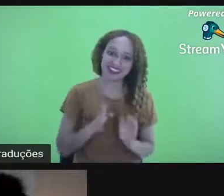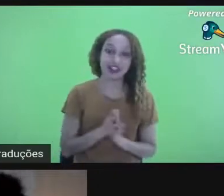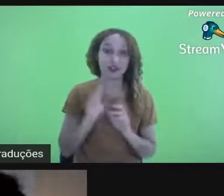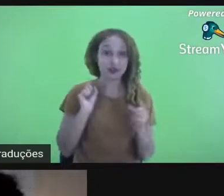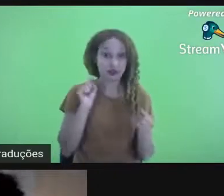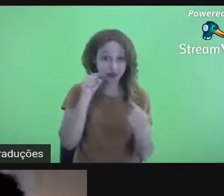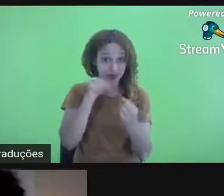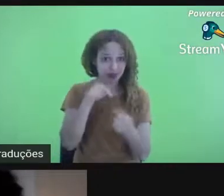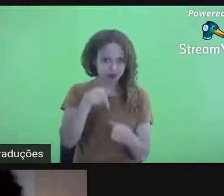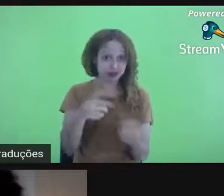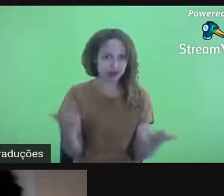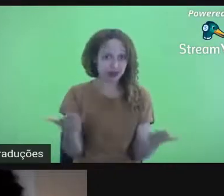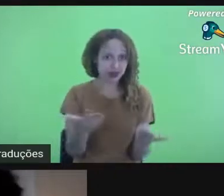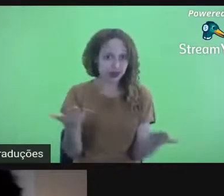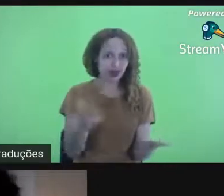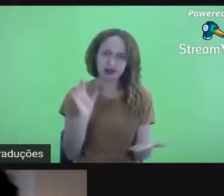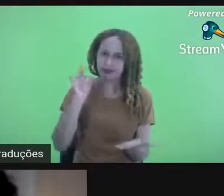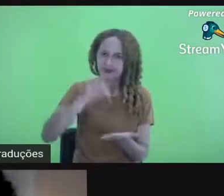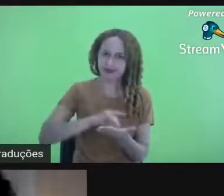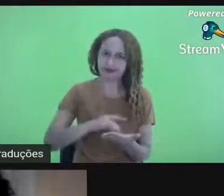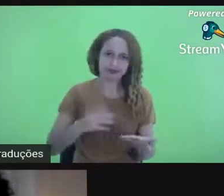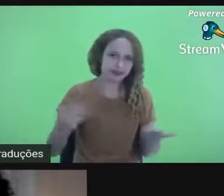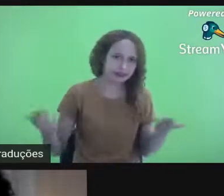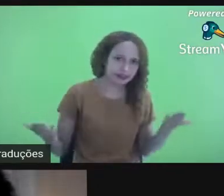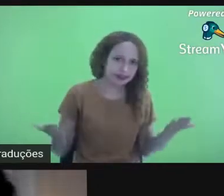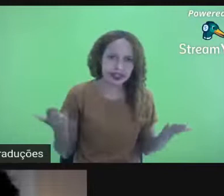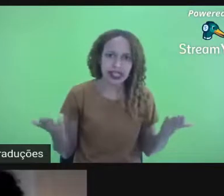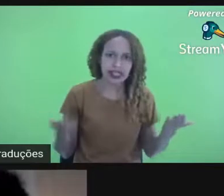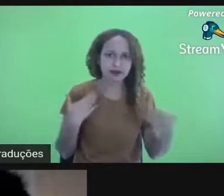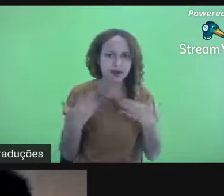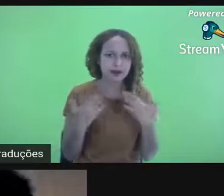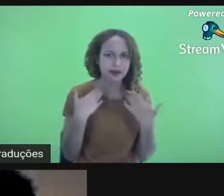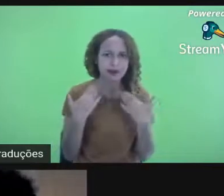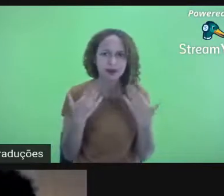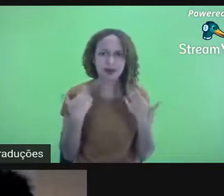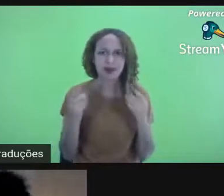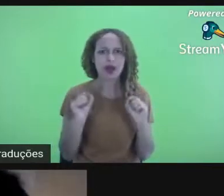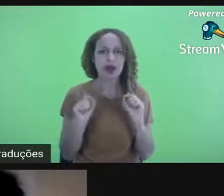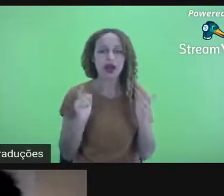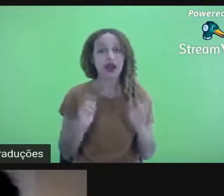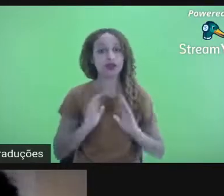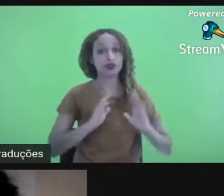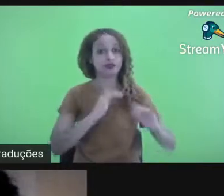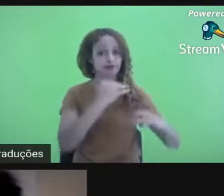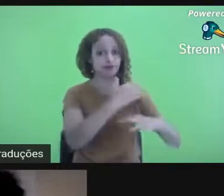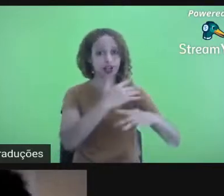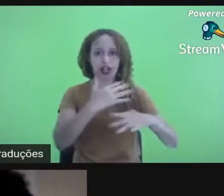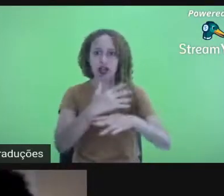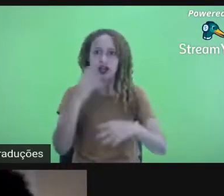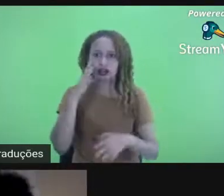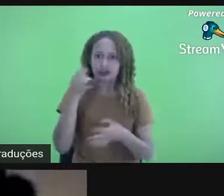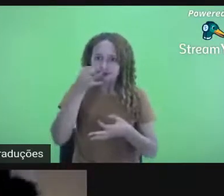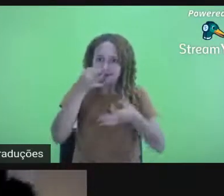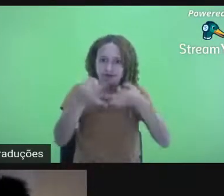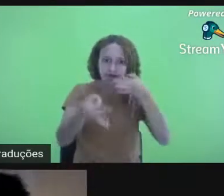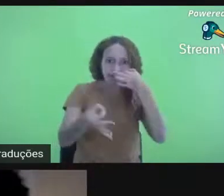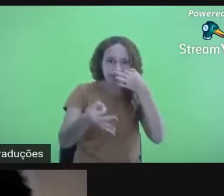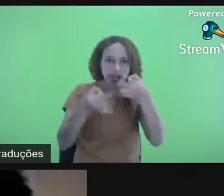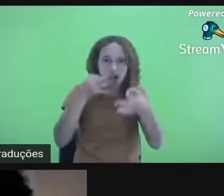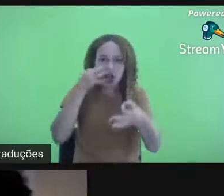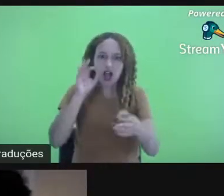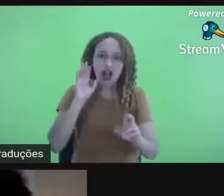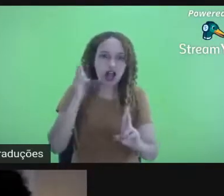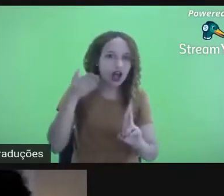dessa mesa é justamente debater a cidade sob a perspectiva de gênero, através